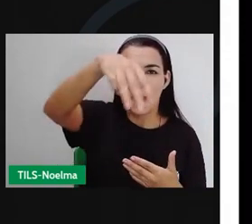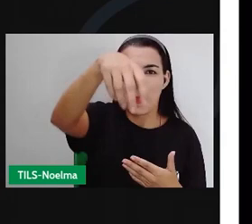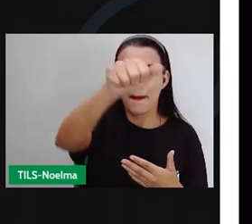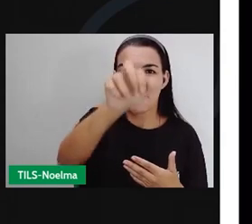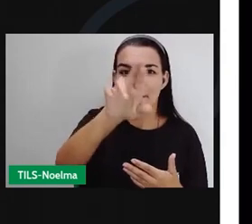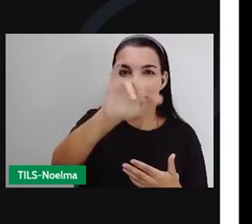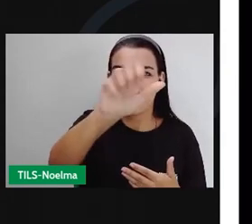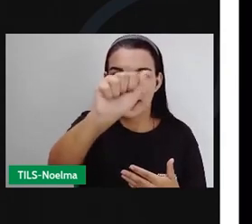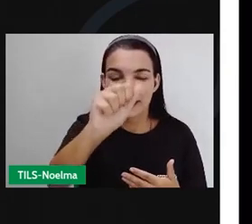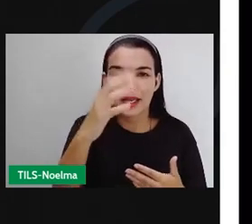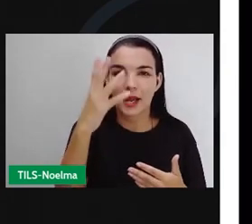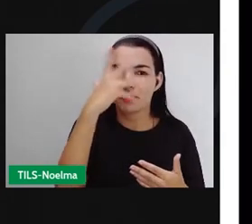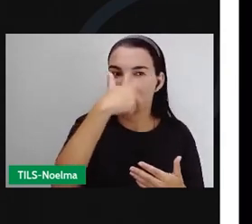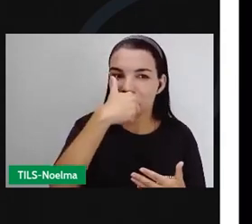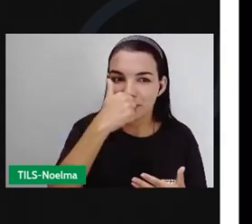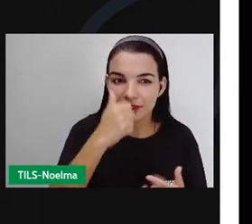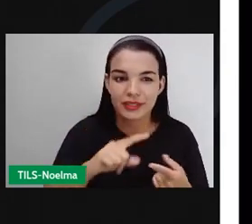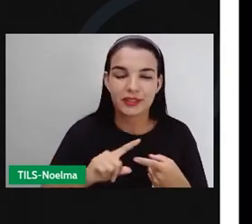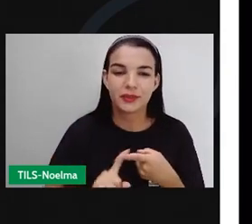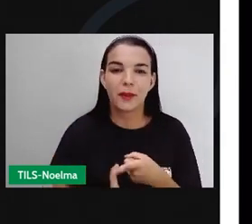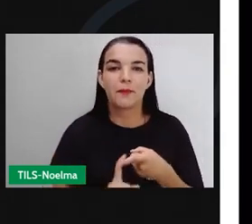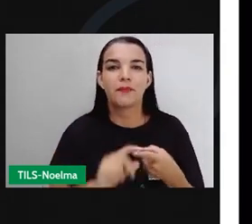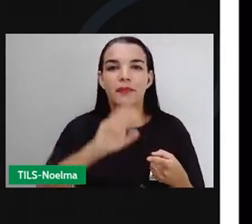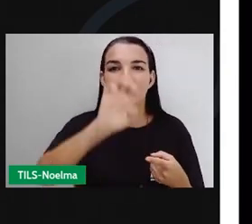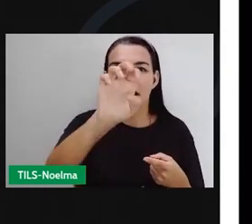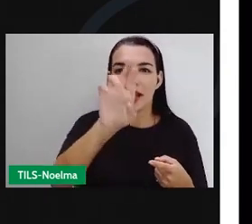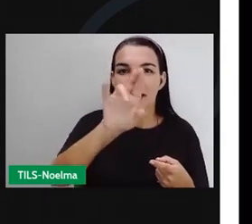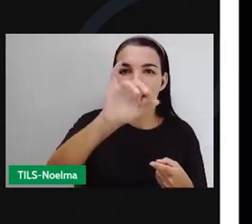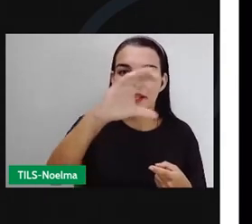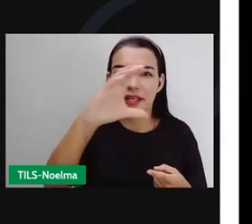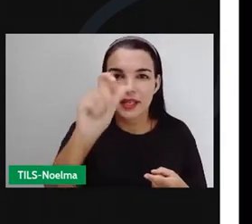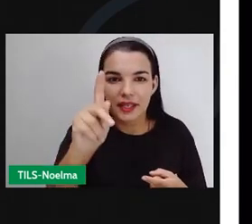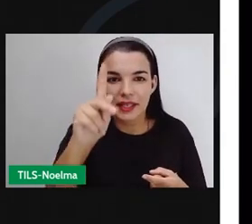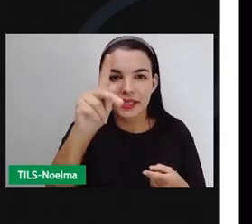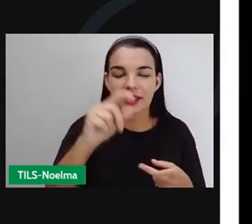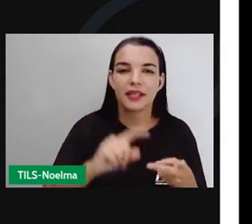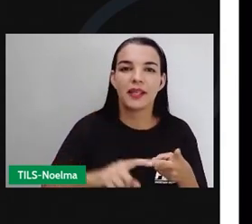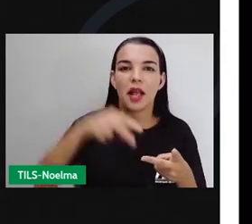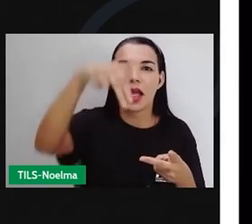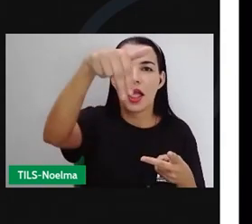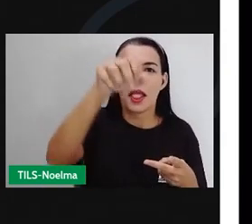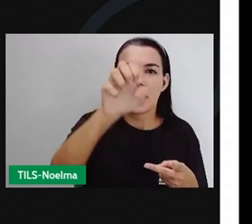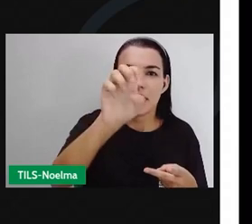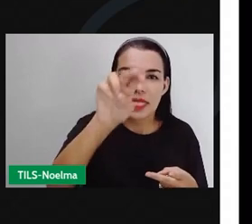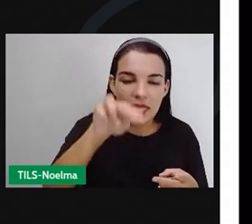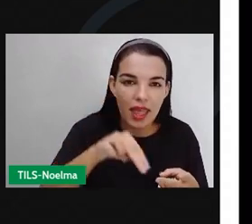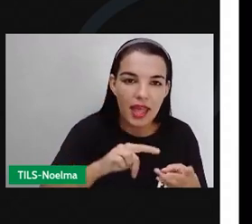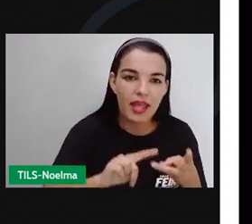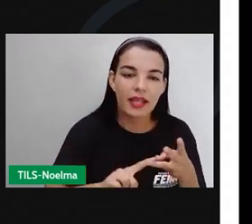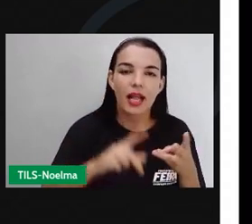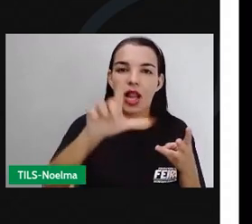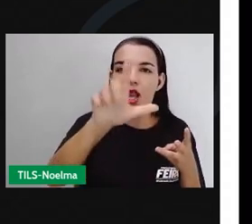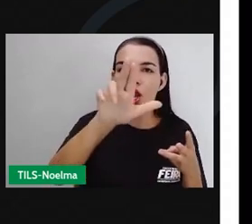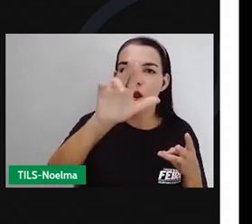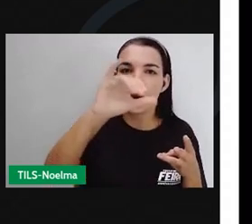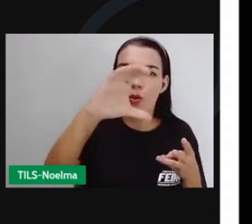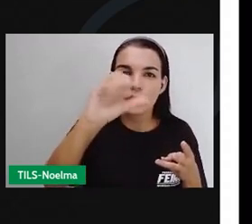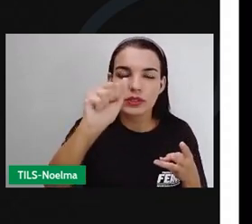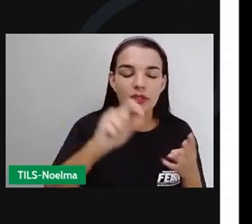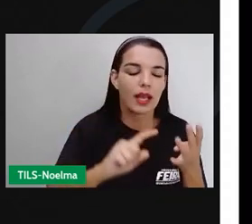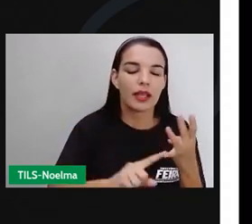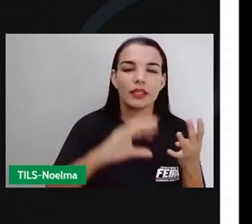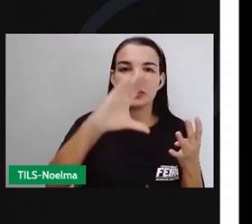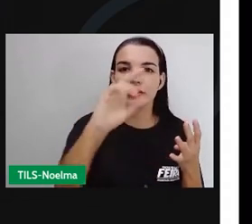Eric, Juscelino, Messias, Paulinho, Nen, Roseli, Lúcia e Chica.